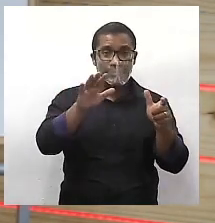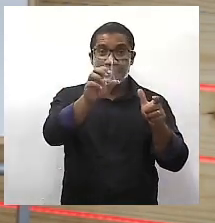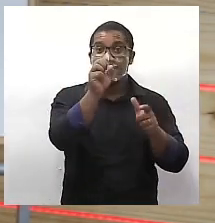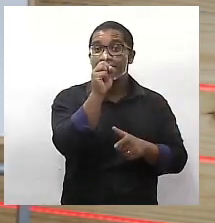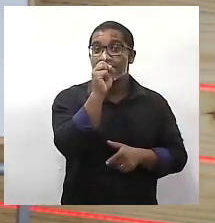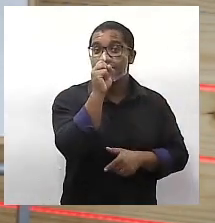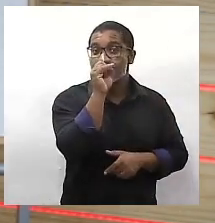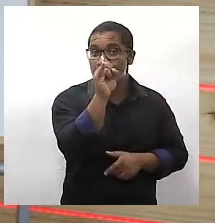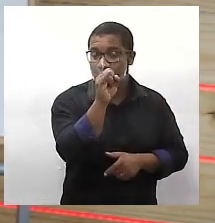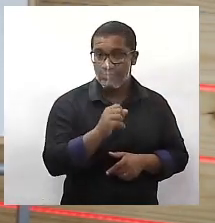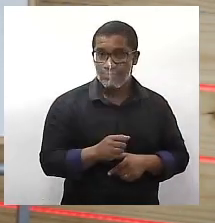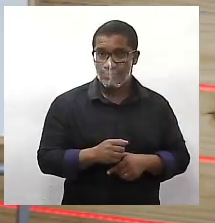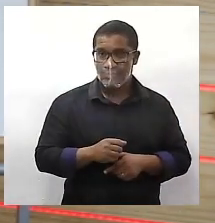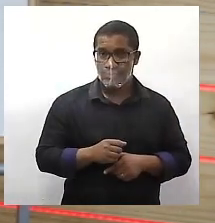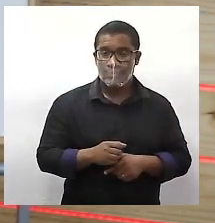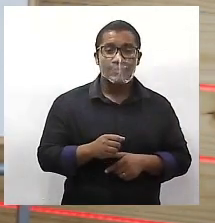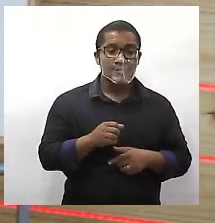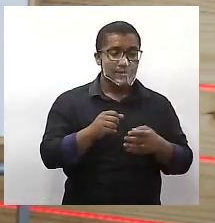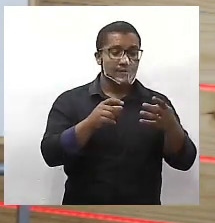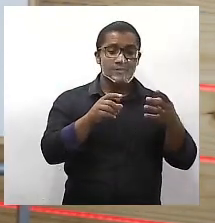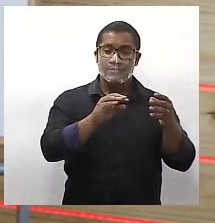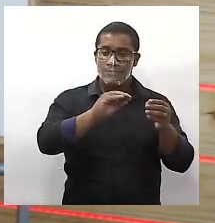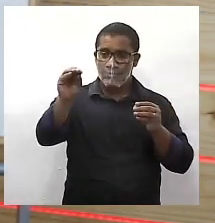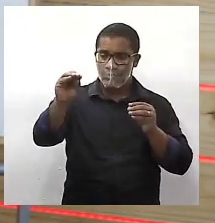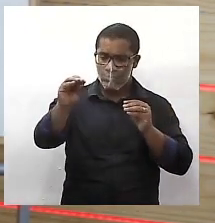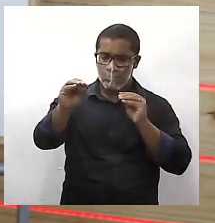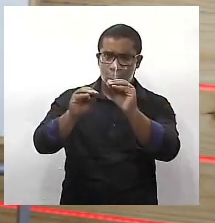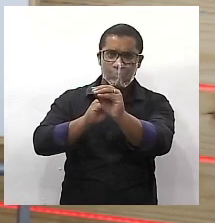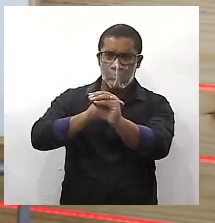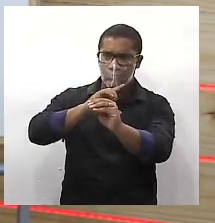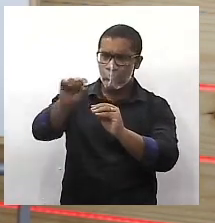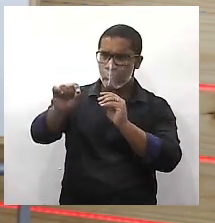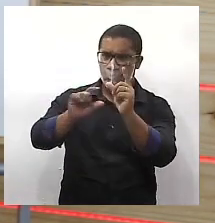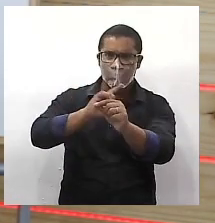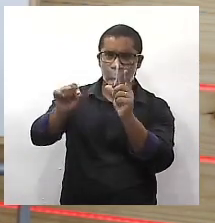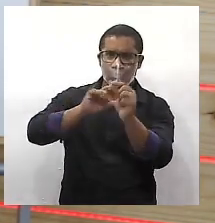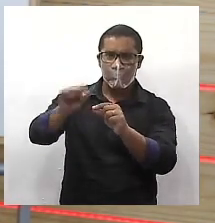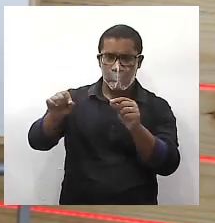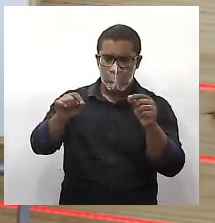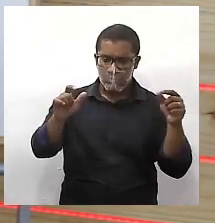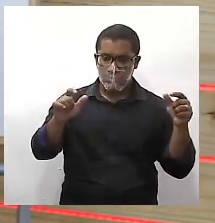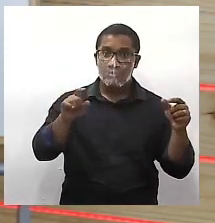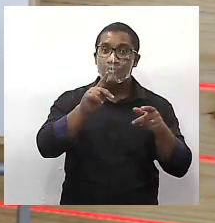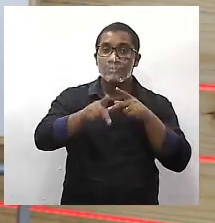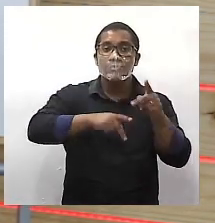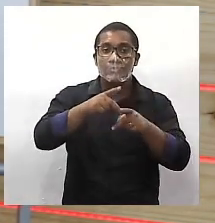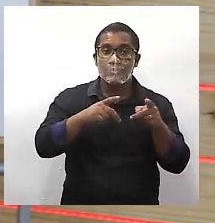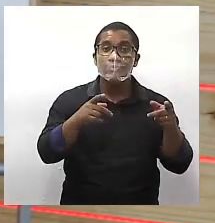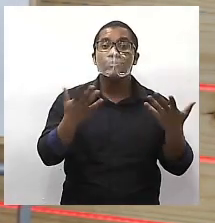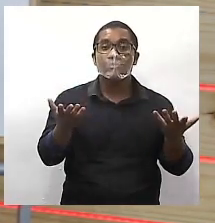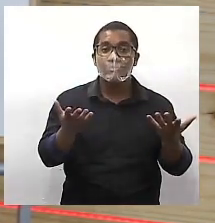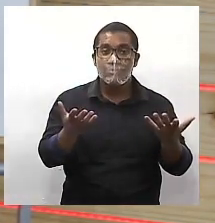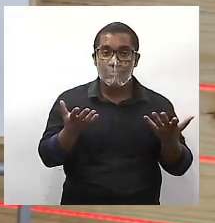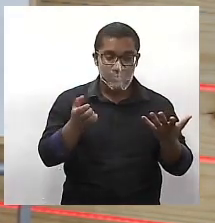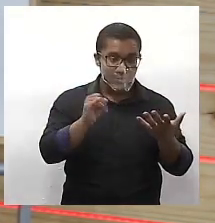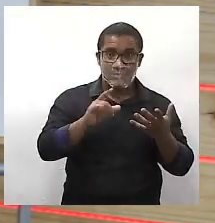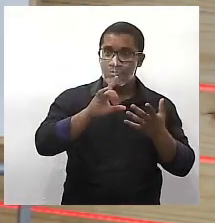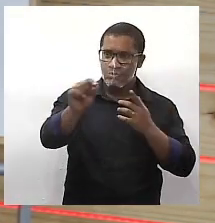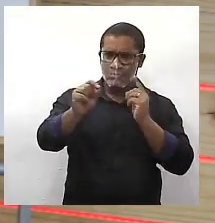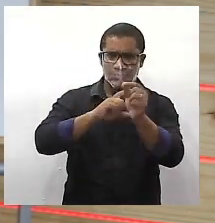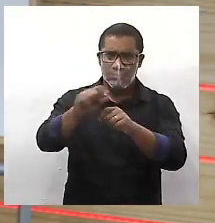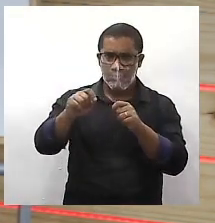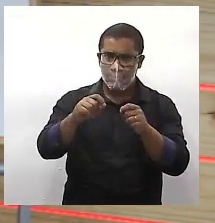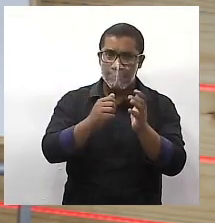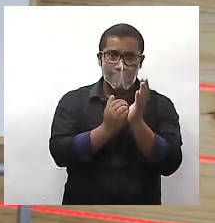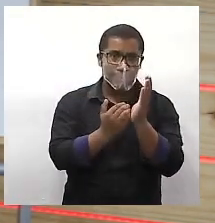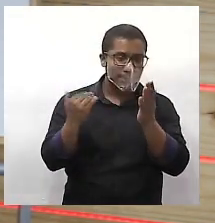vê, se a emigração ela é maior do que a imigração, ou seja, se a saída ela